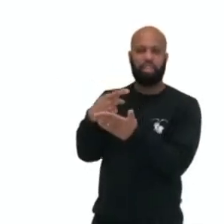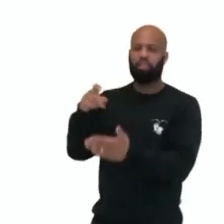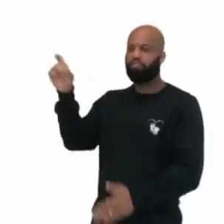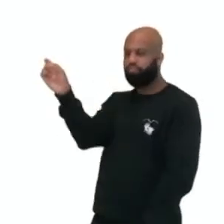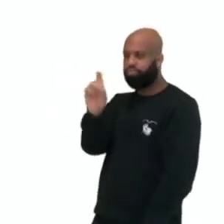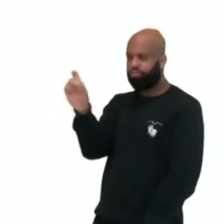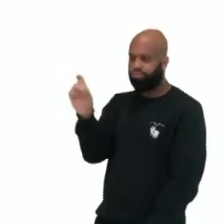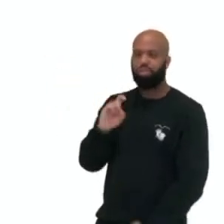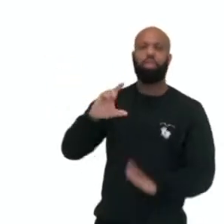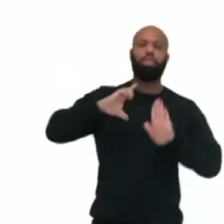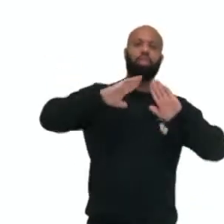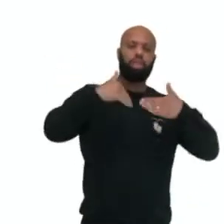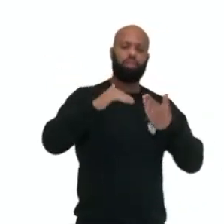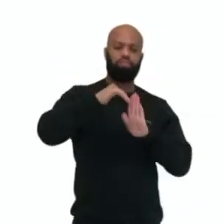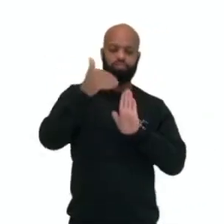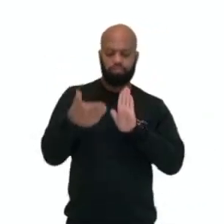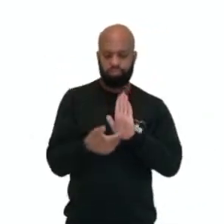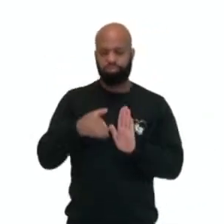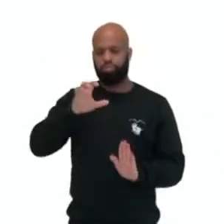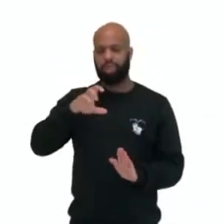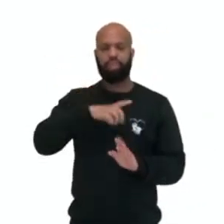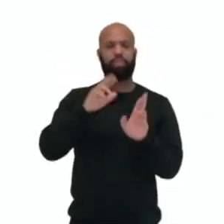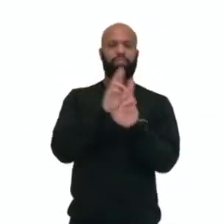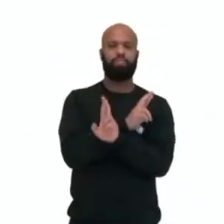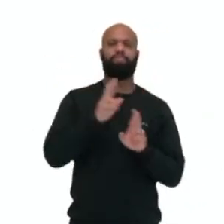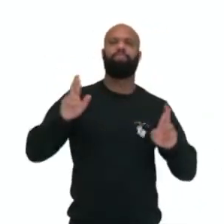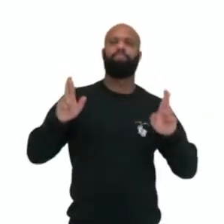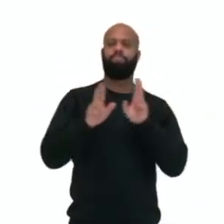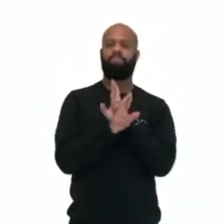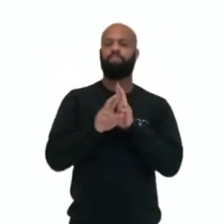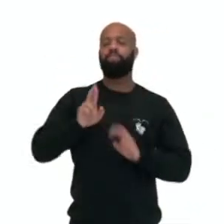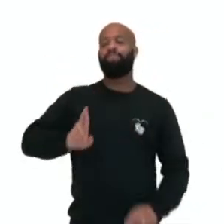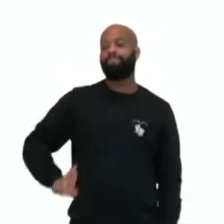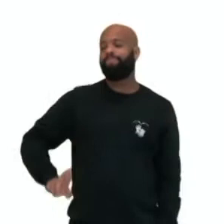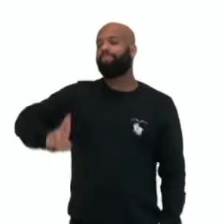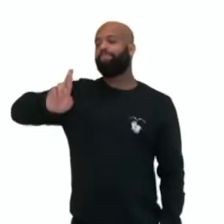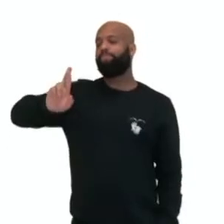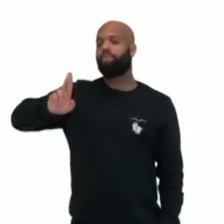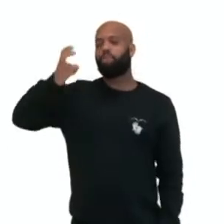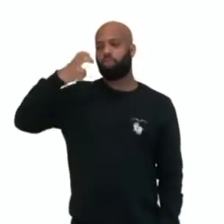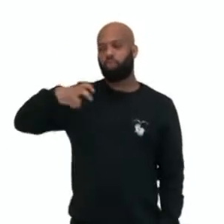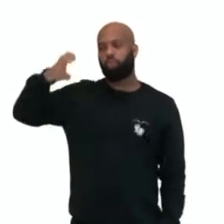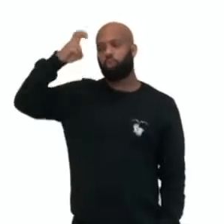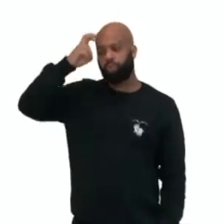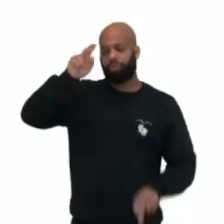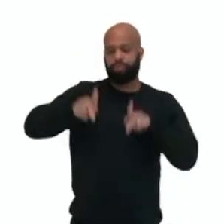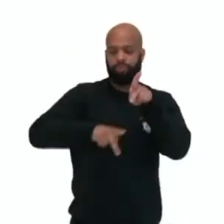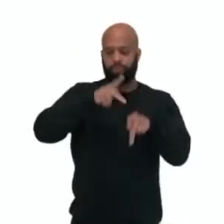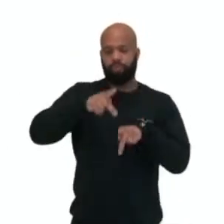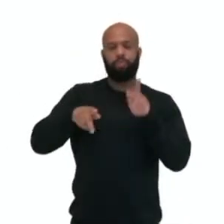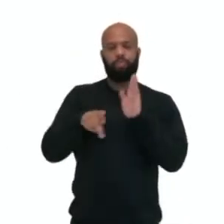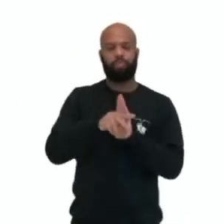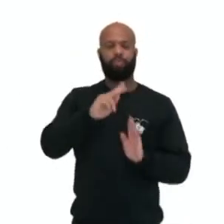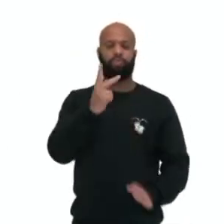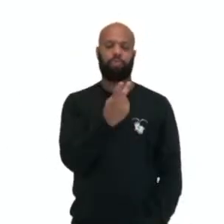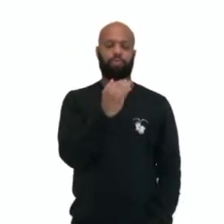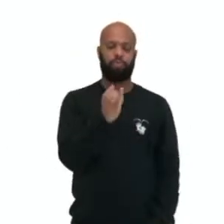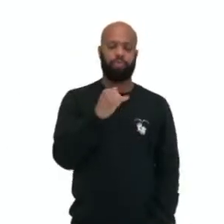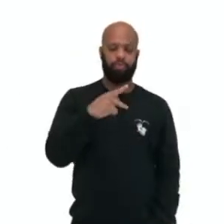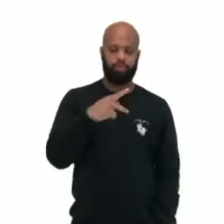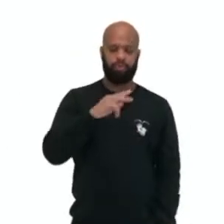isso está envolvido e representa essa cultura popular do hip hop,